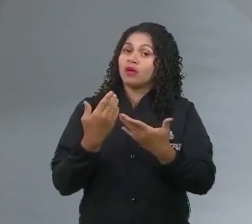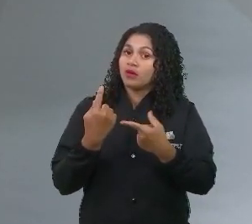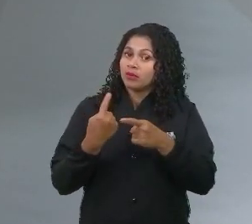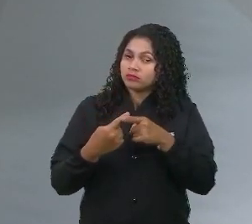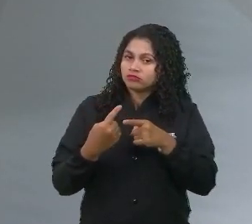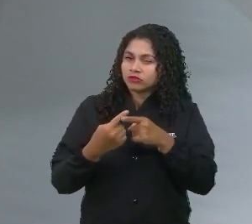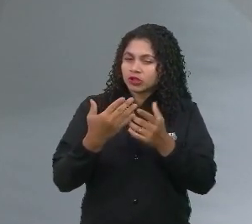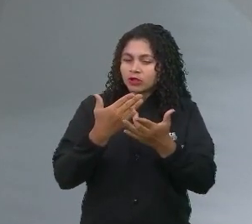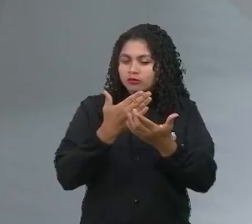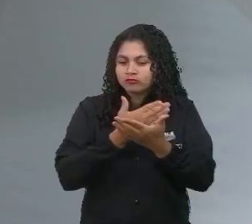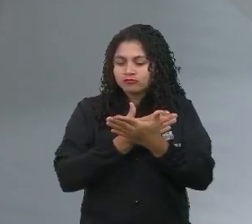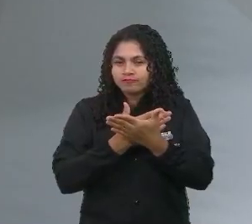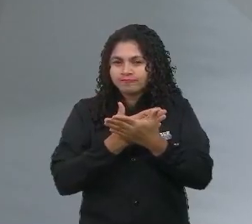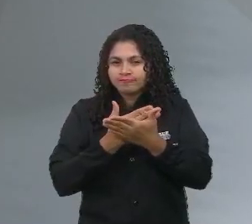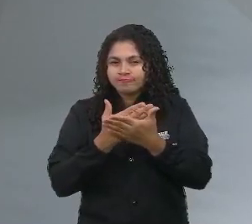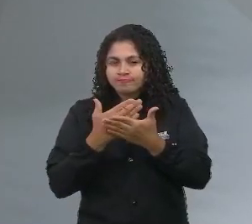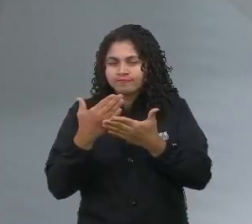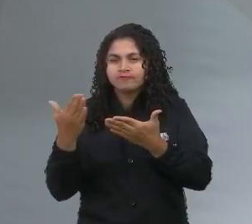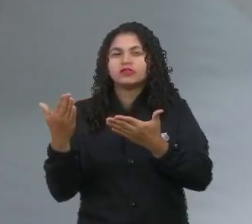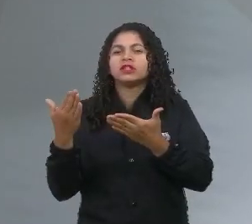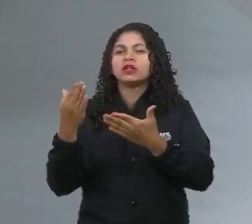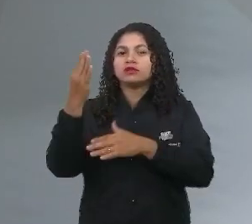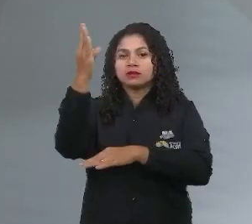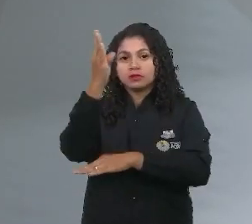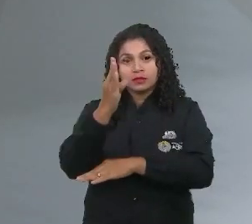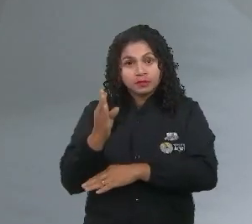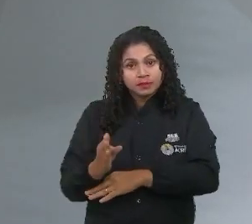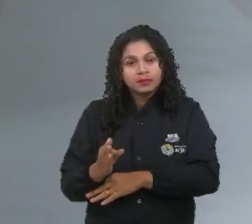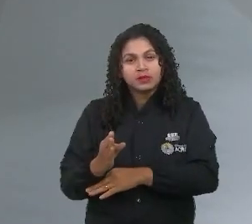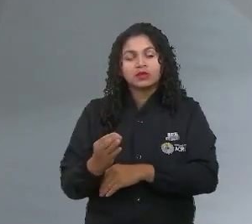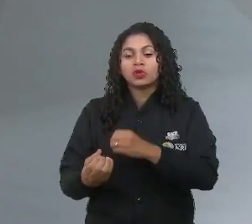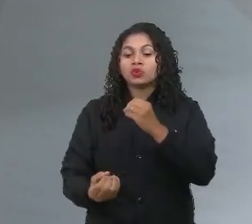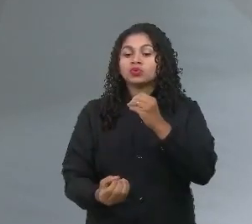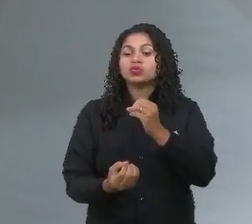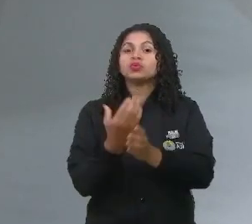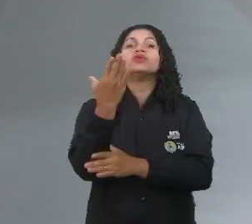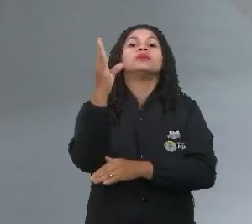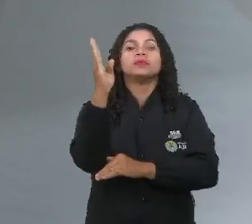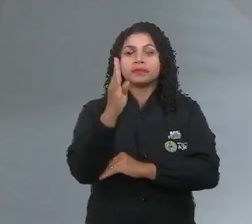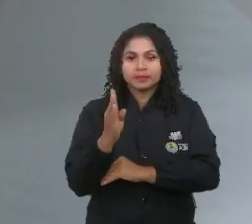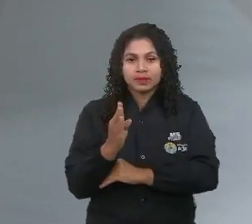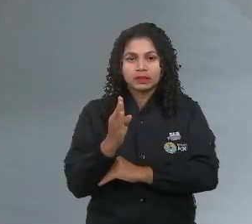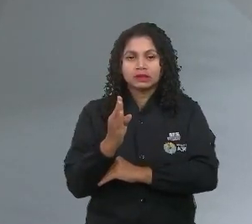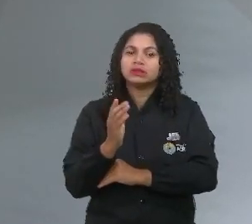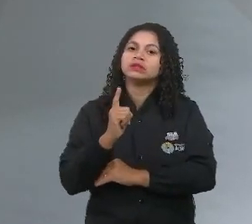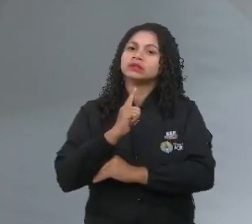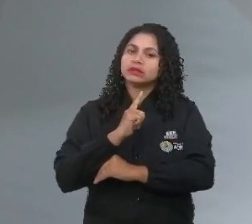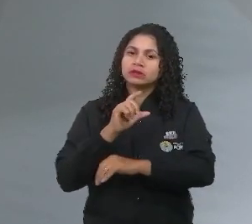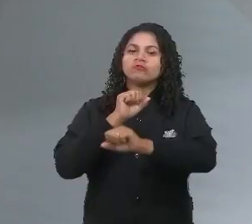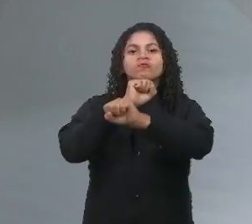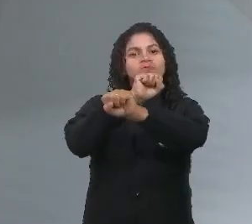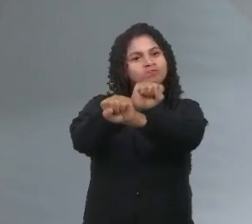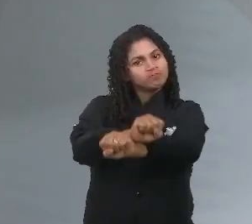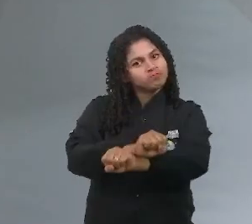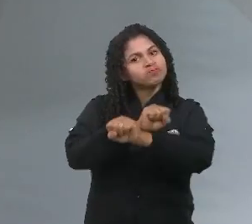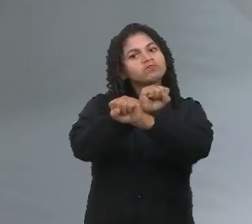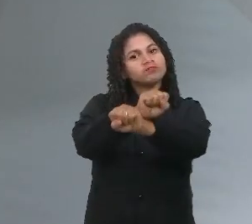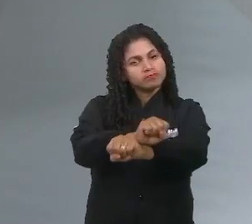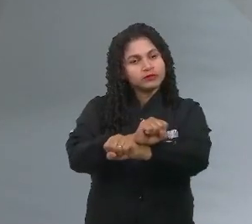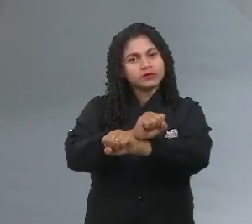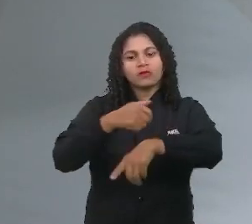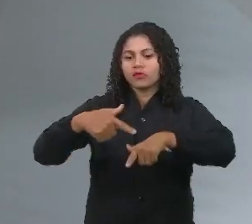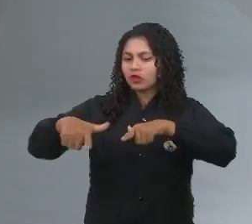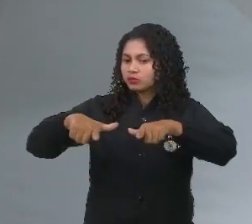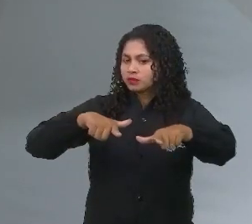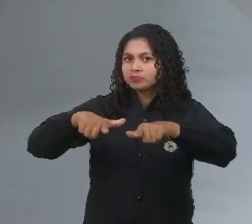experiência escravocrata. O Brasil foi um dos países do mundo que fez uso da mão de obra de